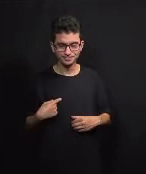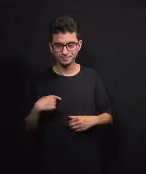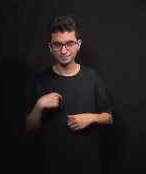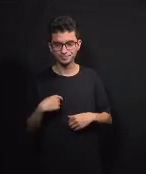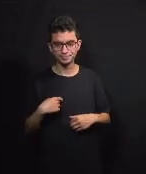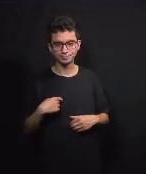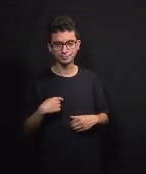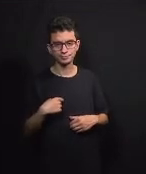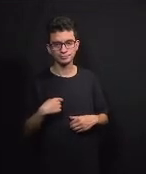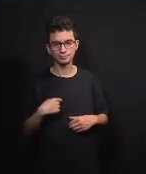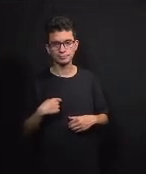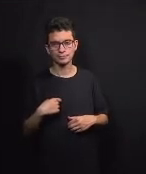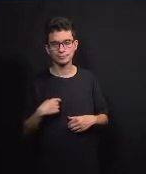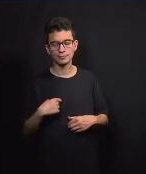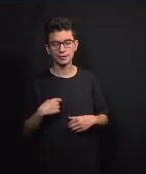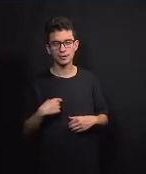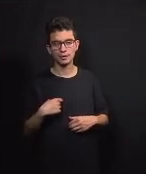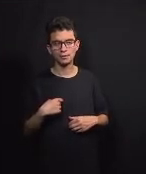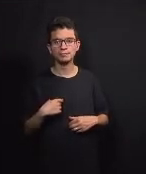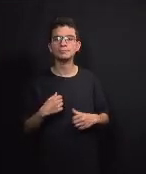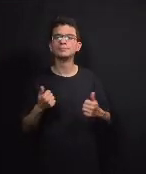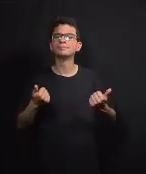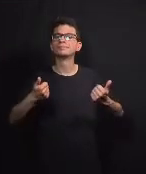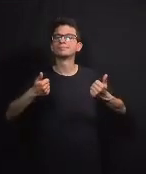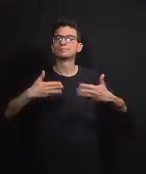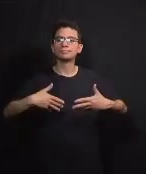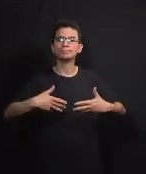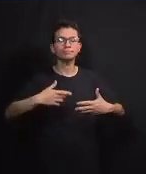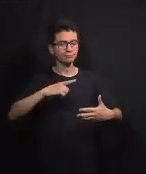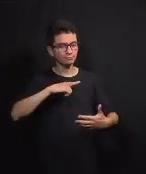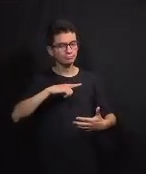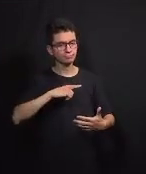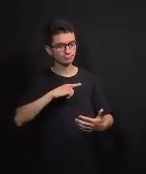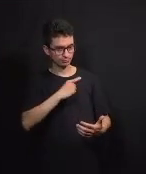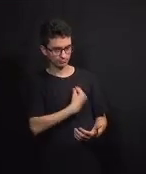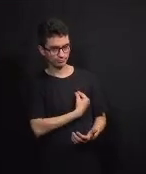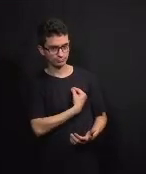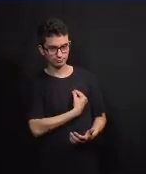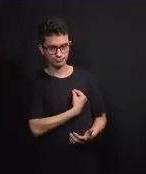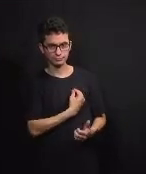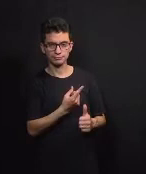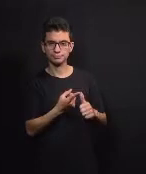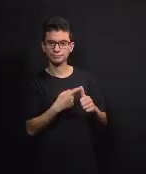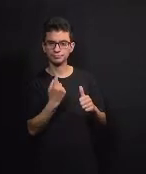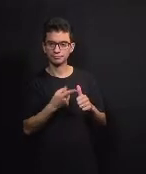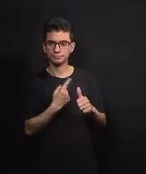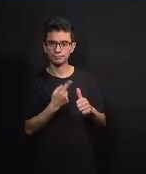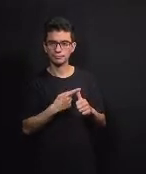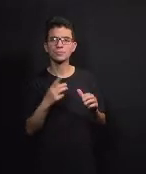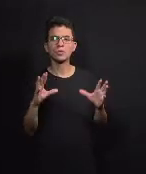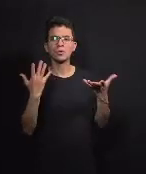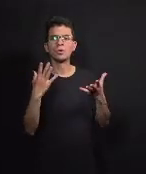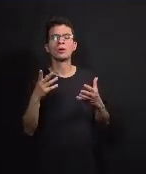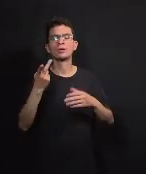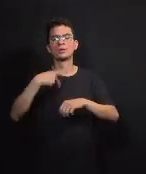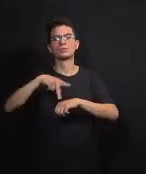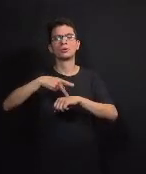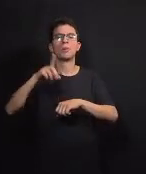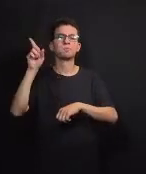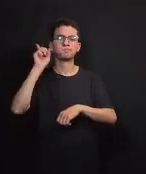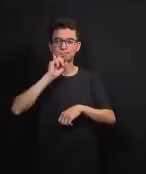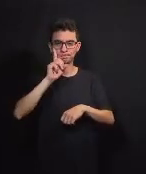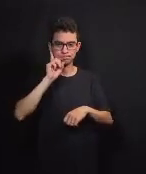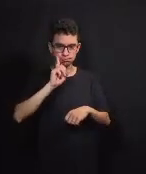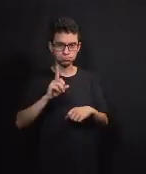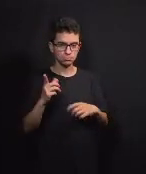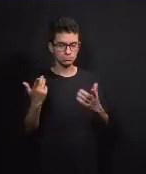esgotar esses exemplos. Houve aqui, em primeiro lugar, houve nos Estados Unidos, uma